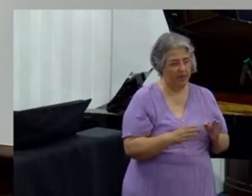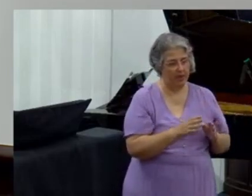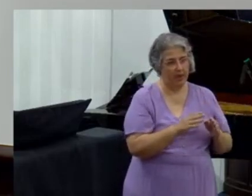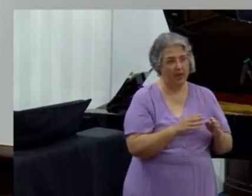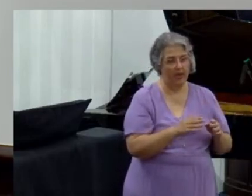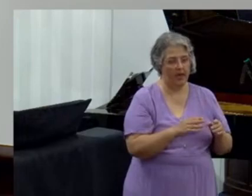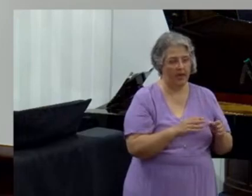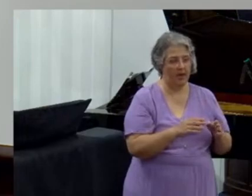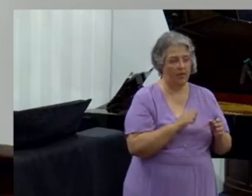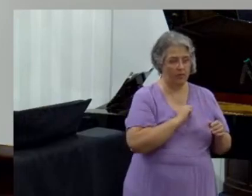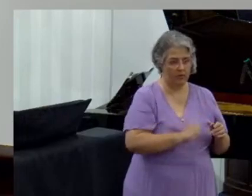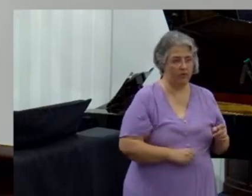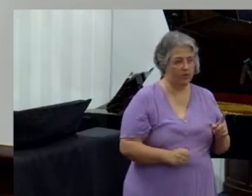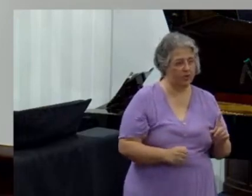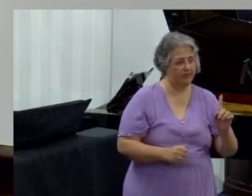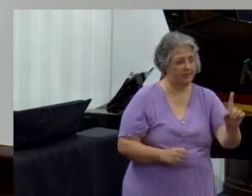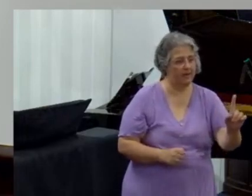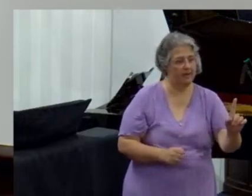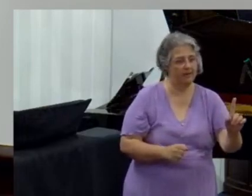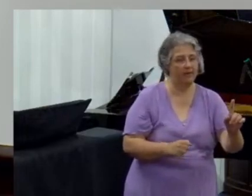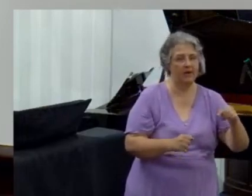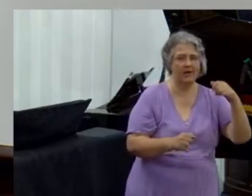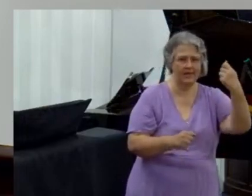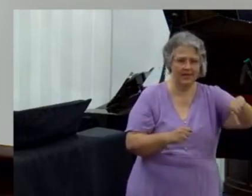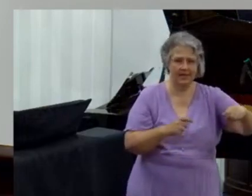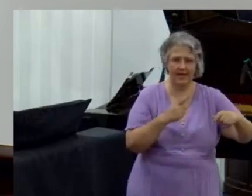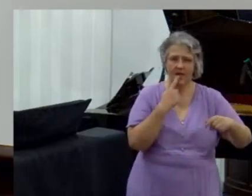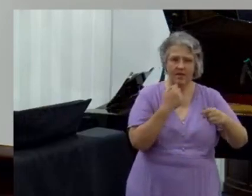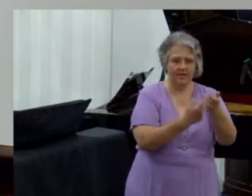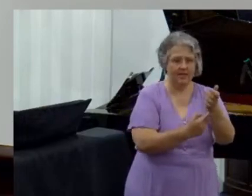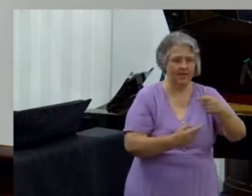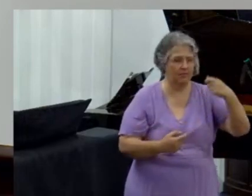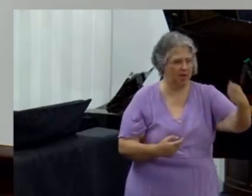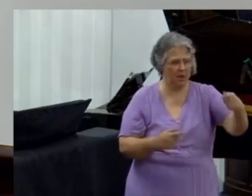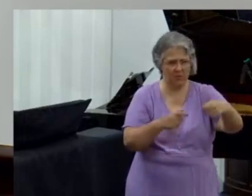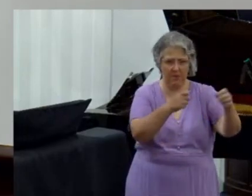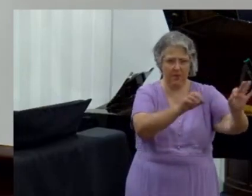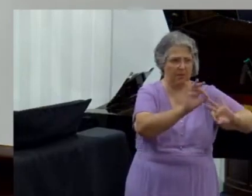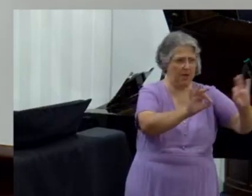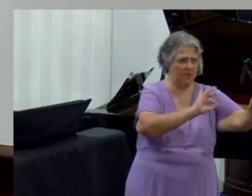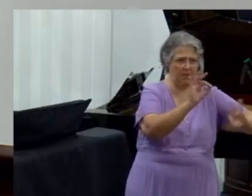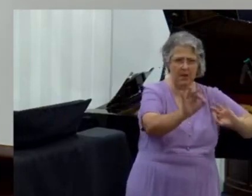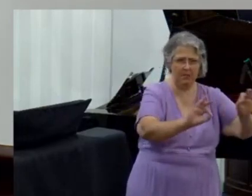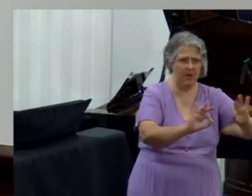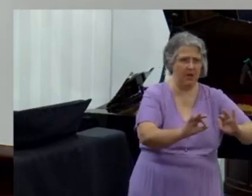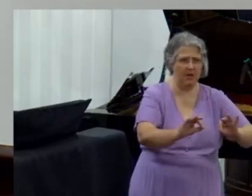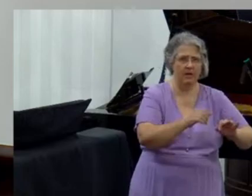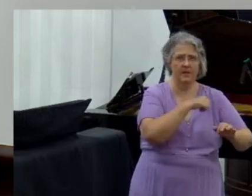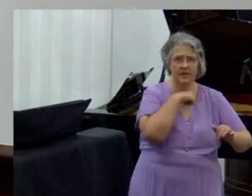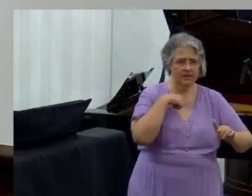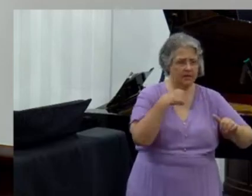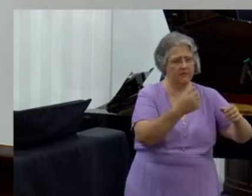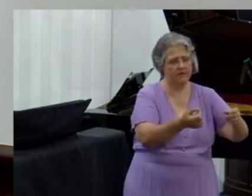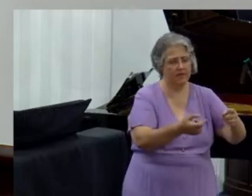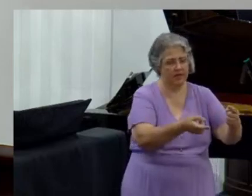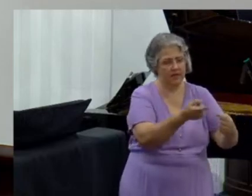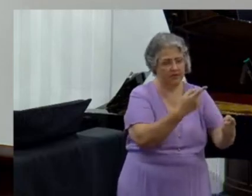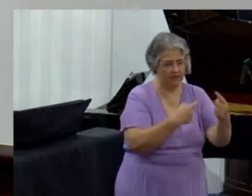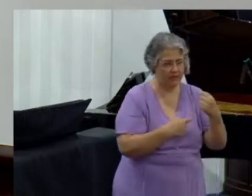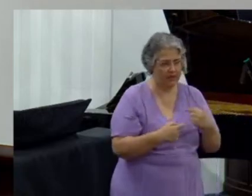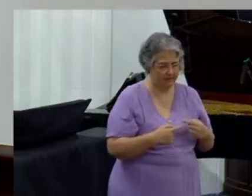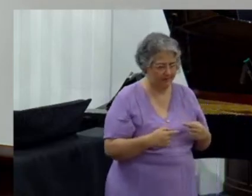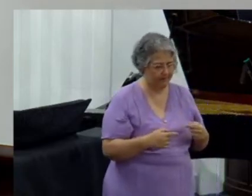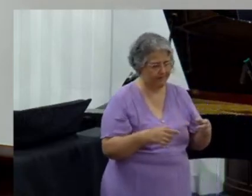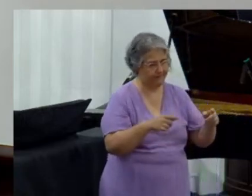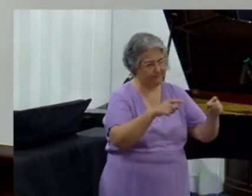e então fazia propiciação pelos pecados. Depois nós tínhamos o Santo Lugar, onde os sacerdotes entravam e